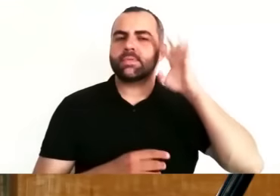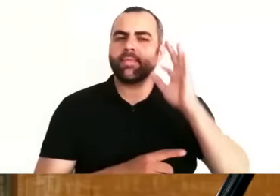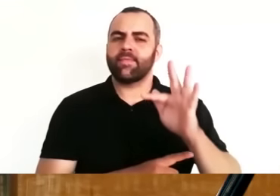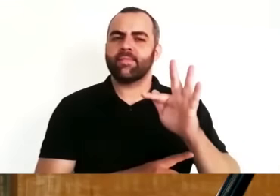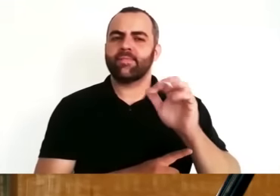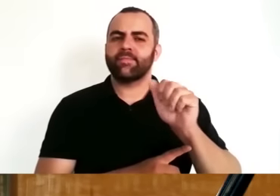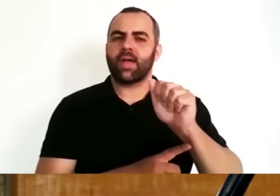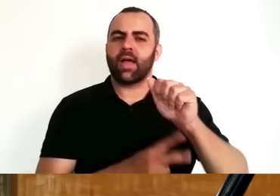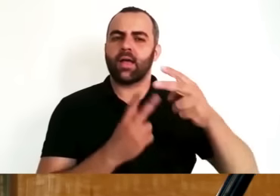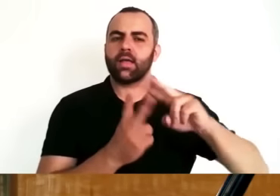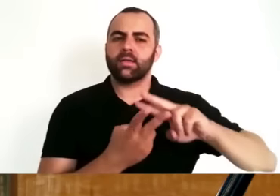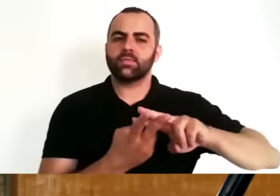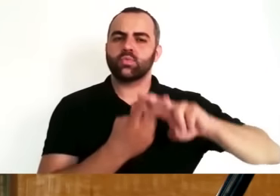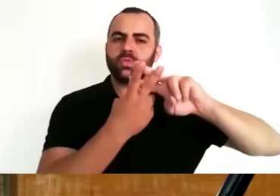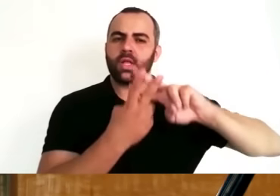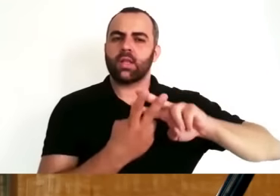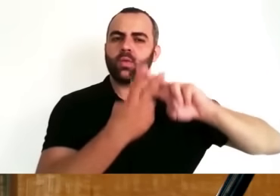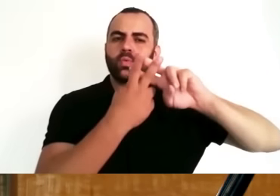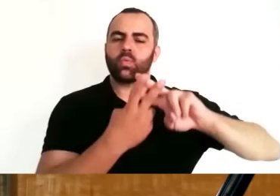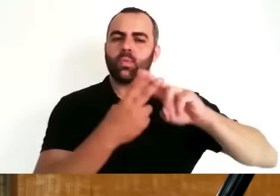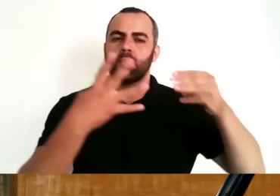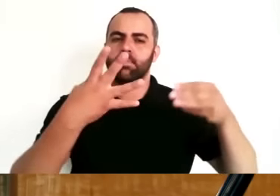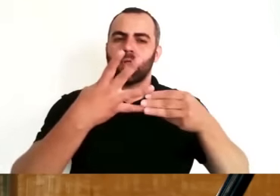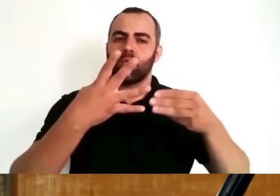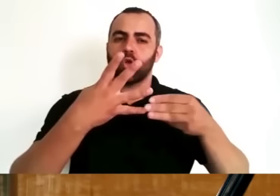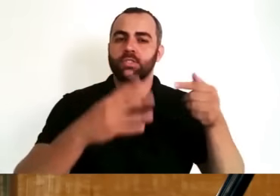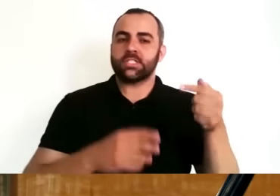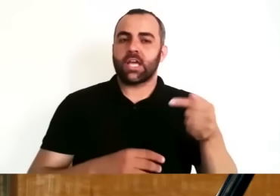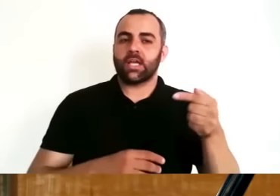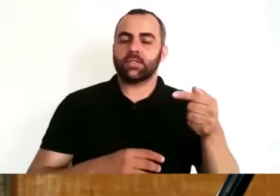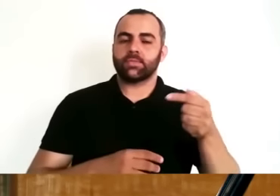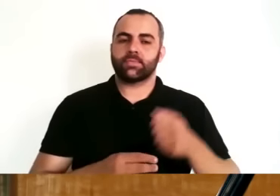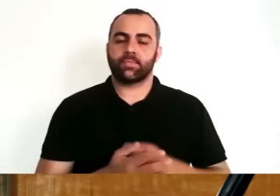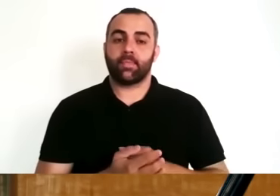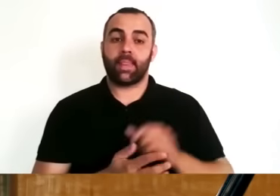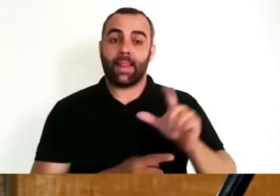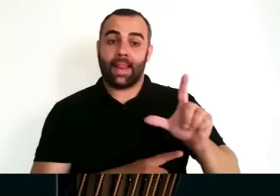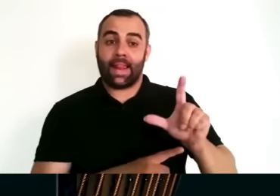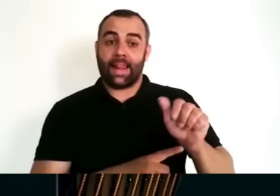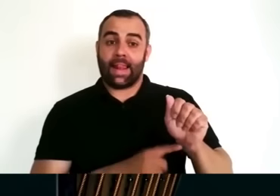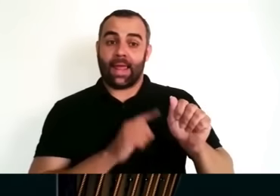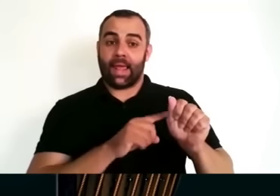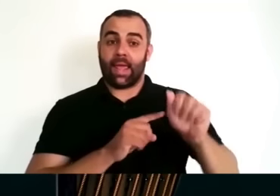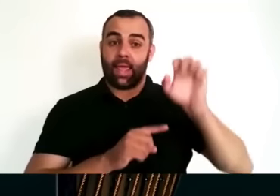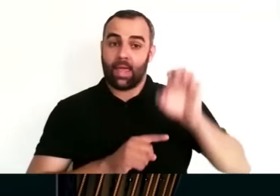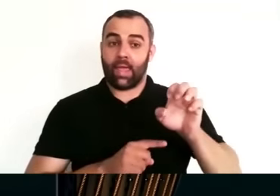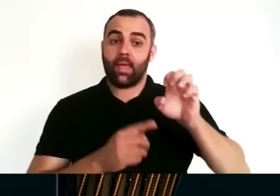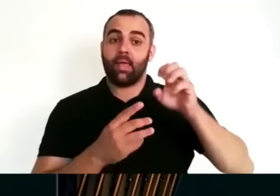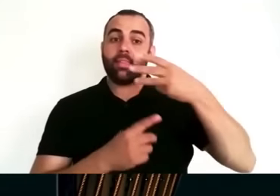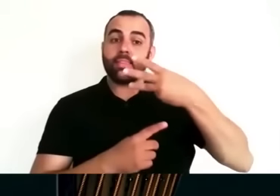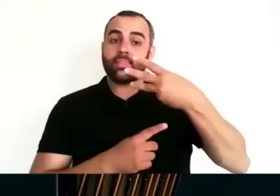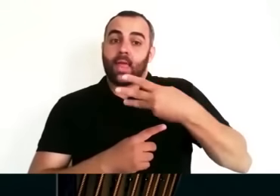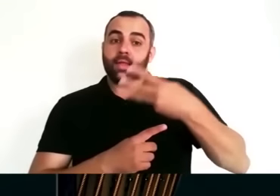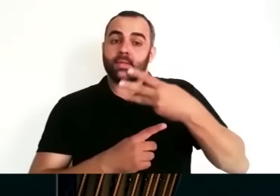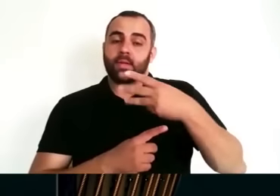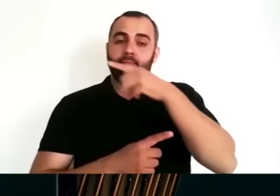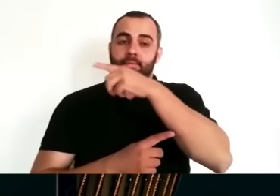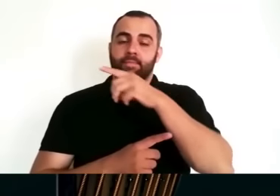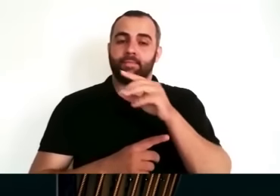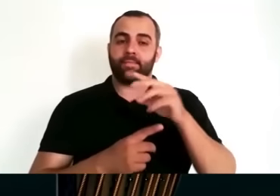sustenido menor com a sétima. O Lá é a terça do Fá sustenido menor.